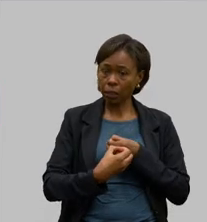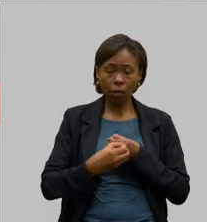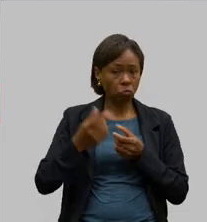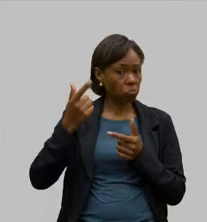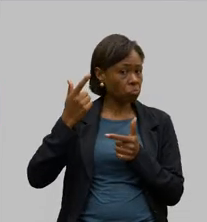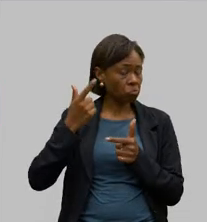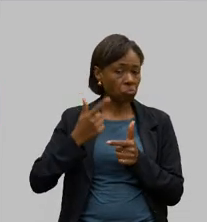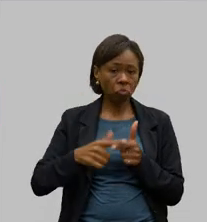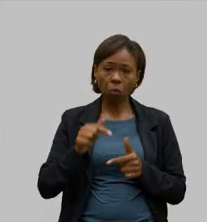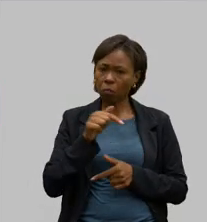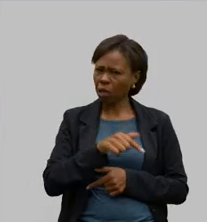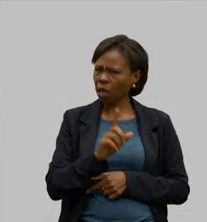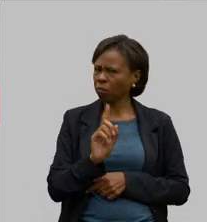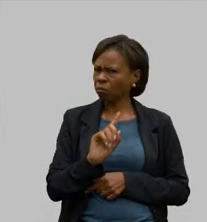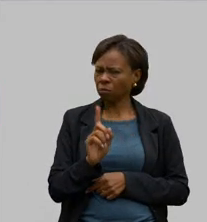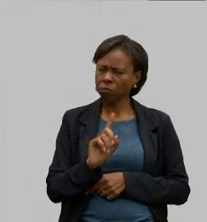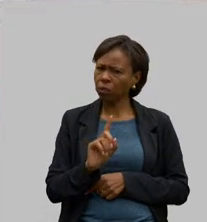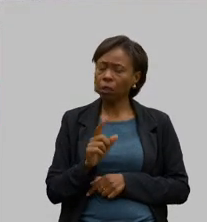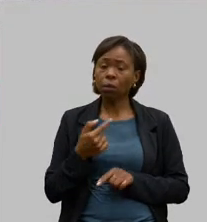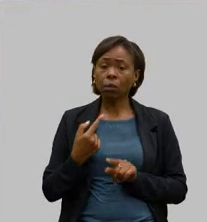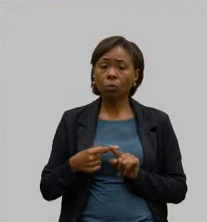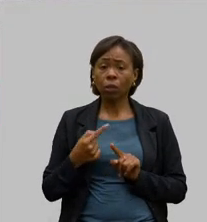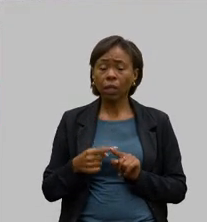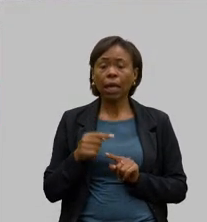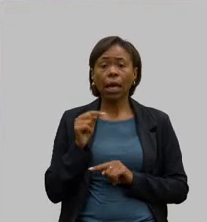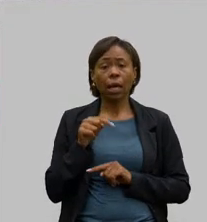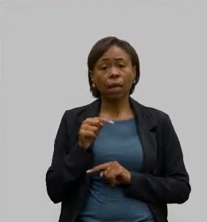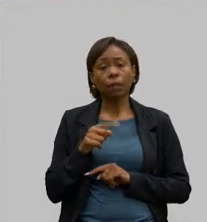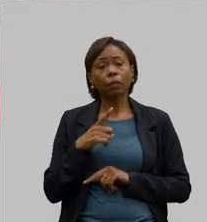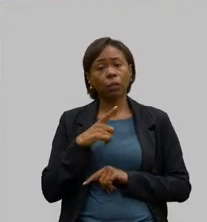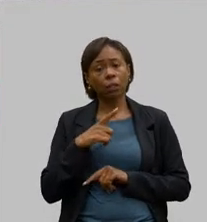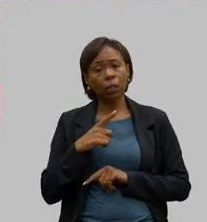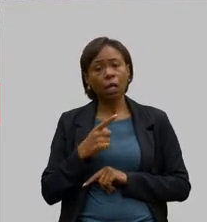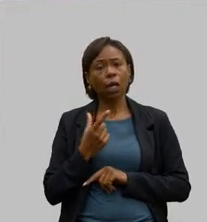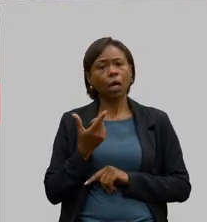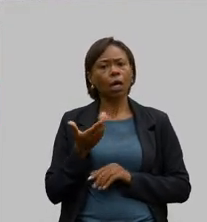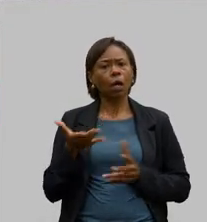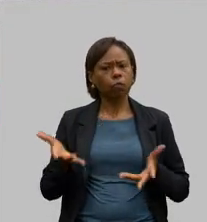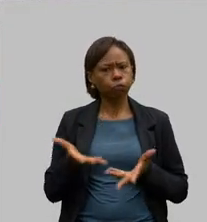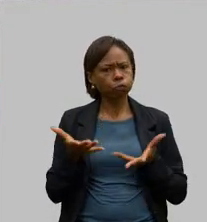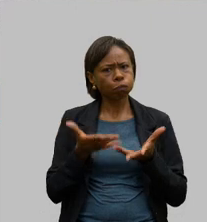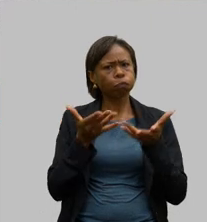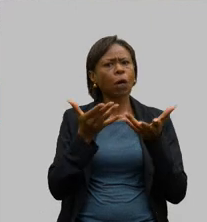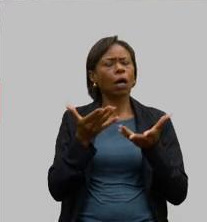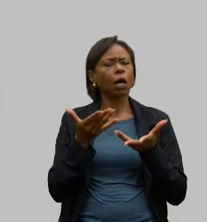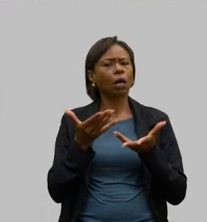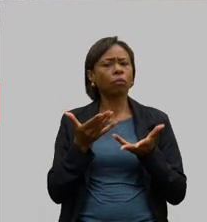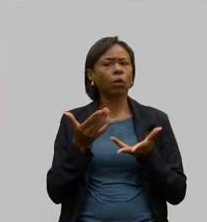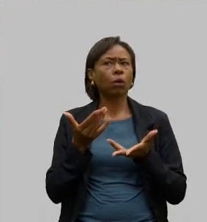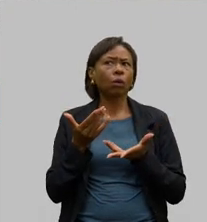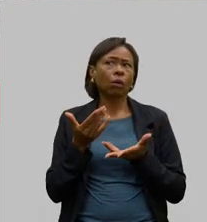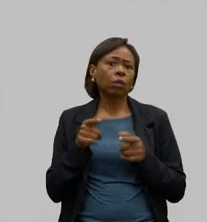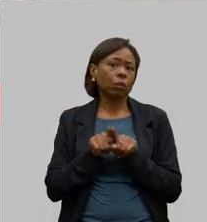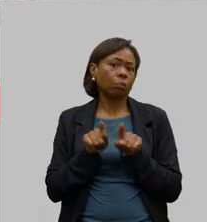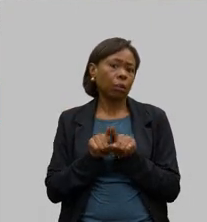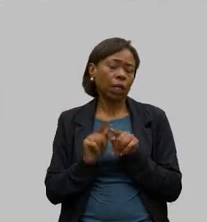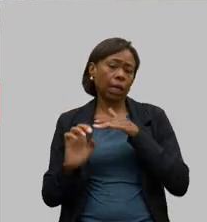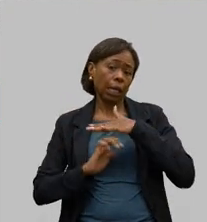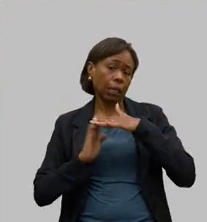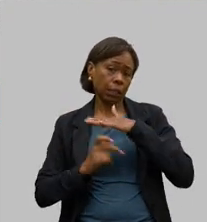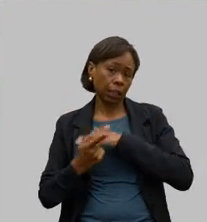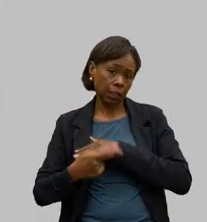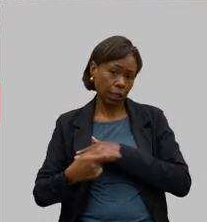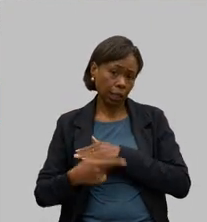pra região metropolitana porque aqui eh tem um incentivo forte nós temos também as companhias que estão aqui tem a lei